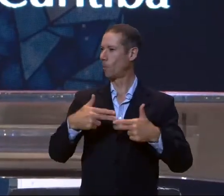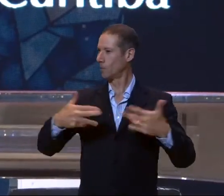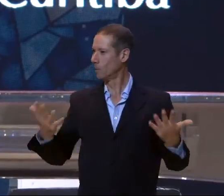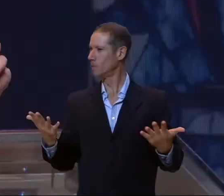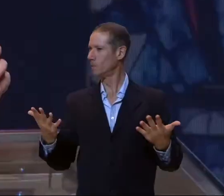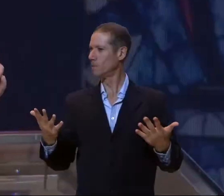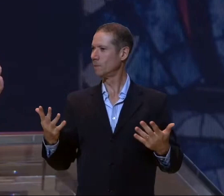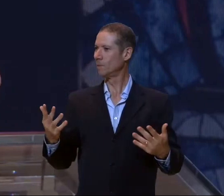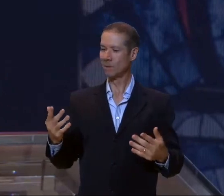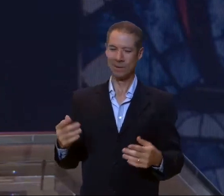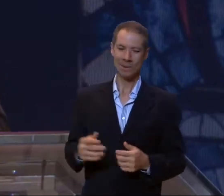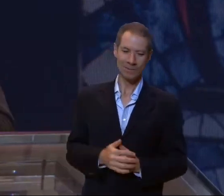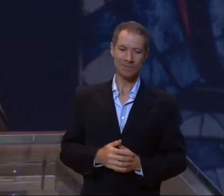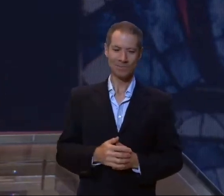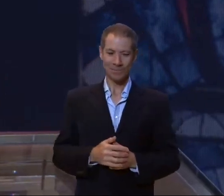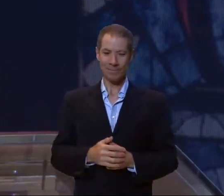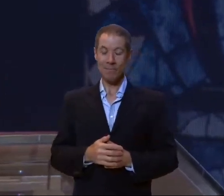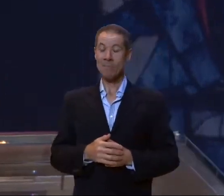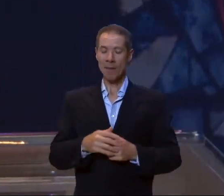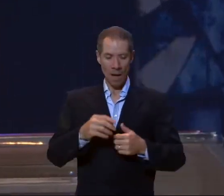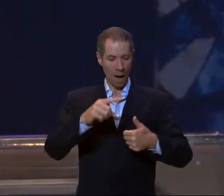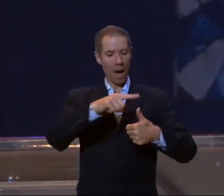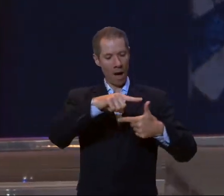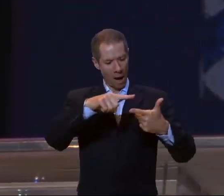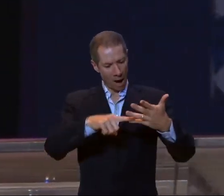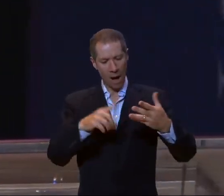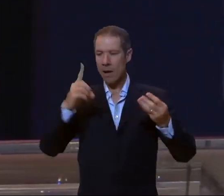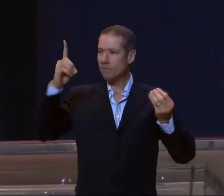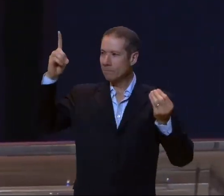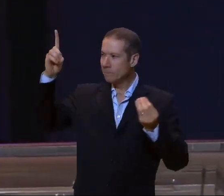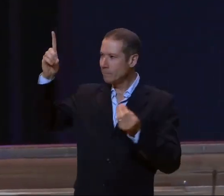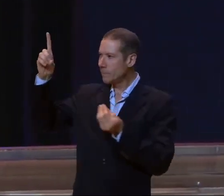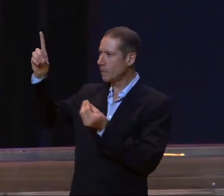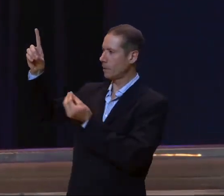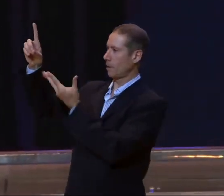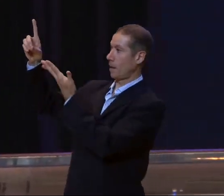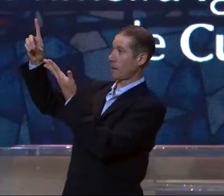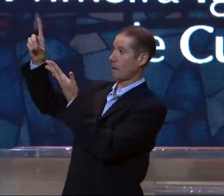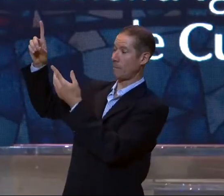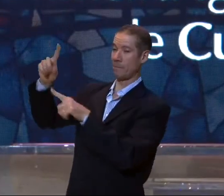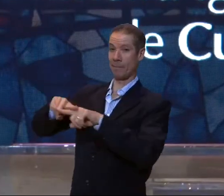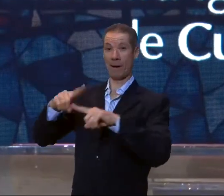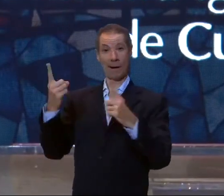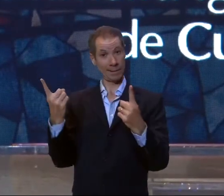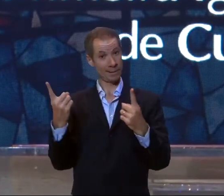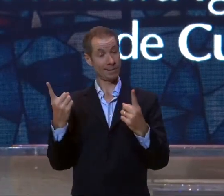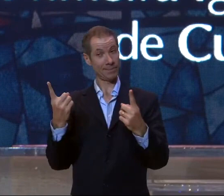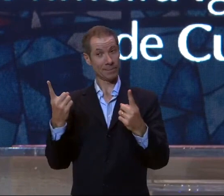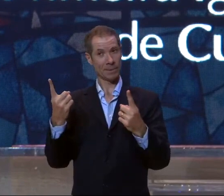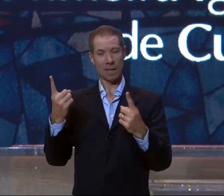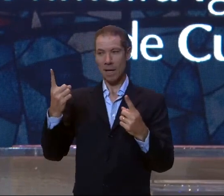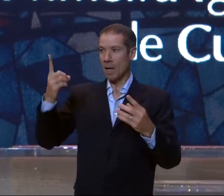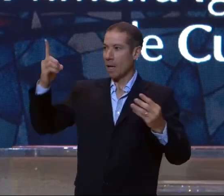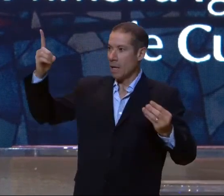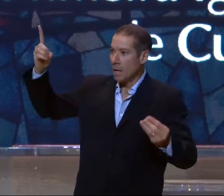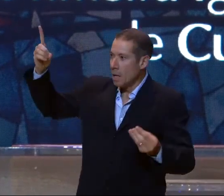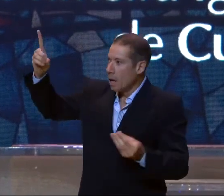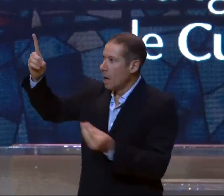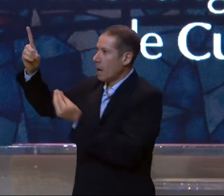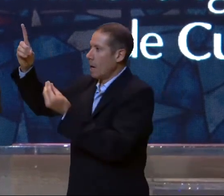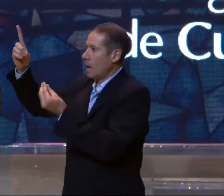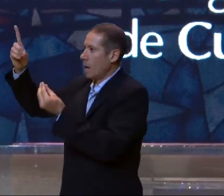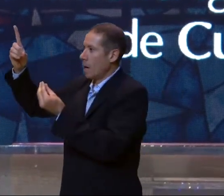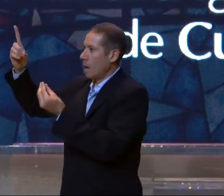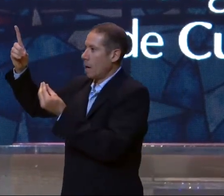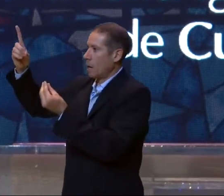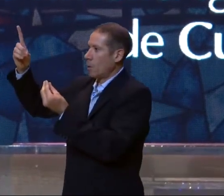Paulinho me ensinou que a gente entrega as coisas para Deus como quem empina pipa. Ela está chegando lá no alto, a gente puxa de novo para a